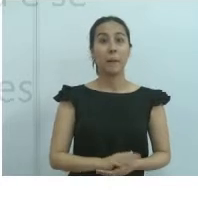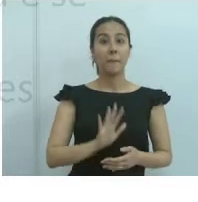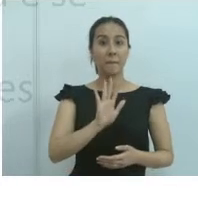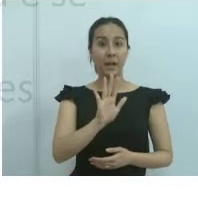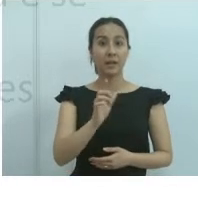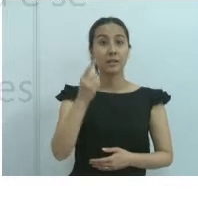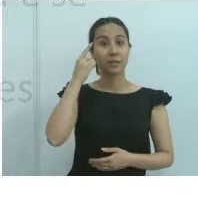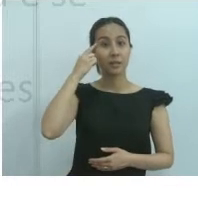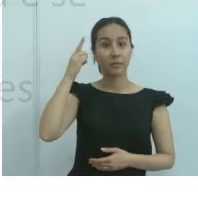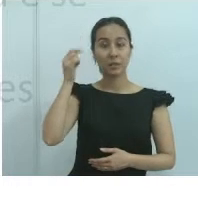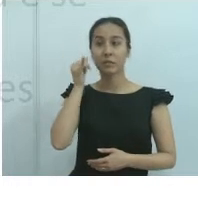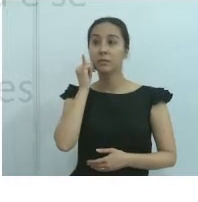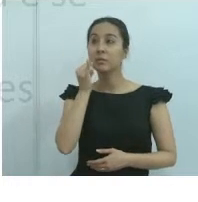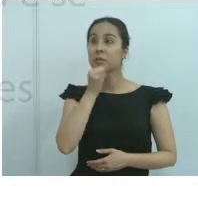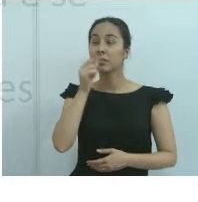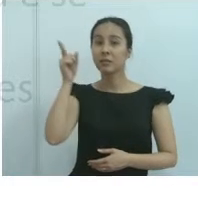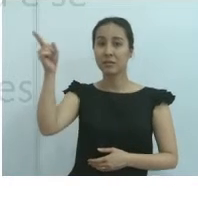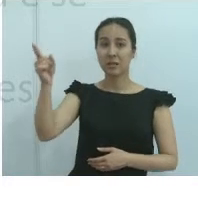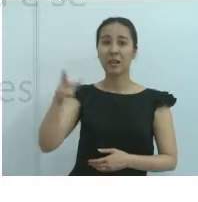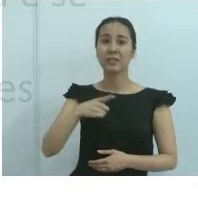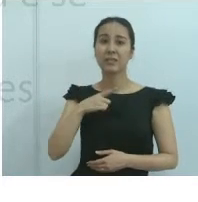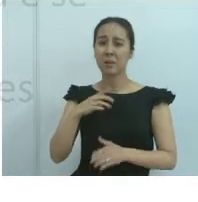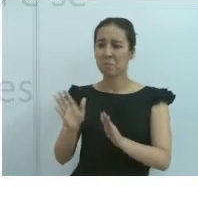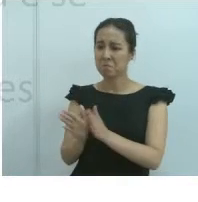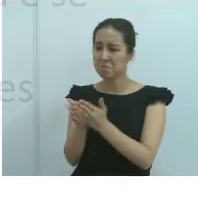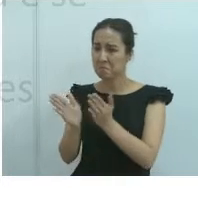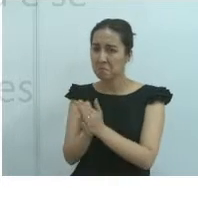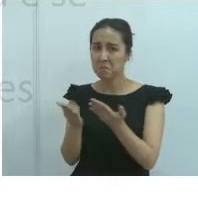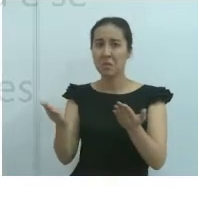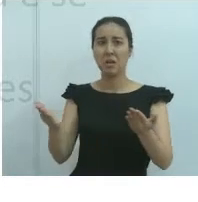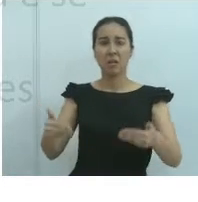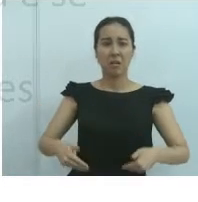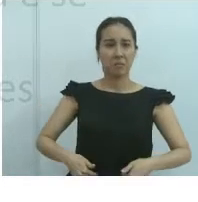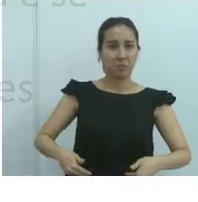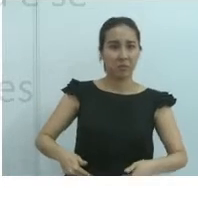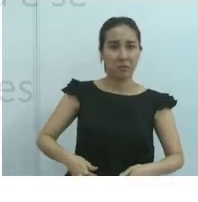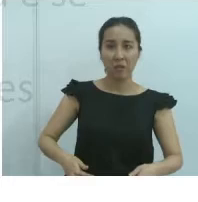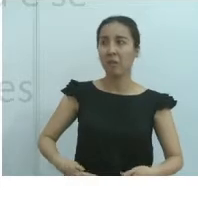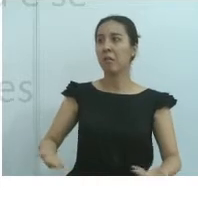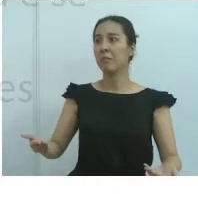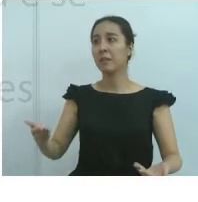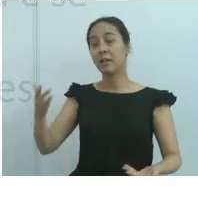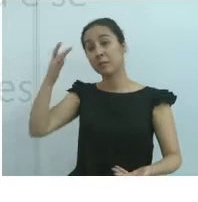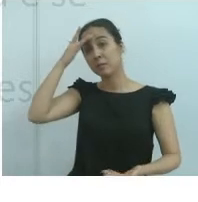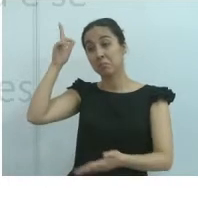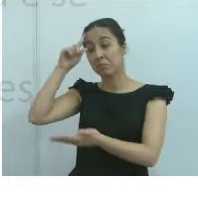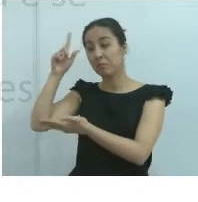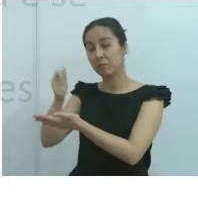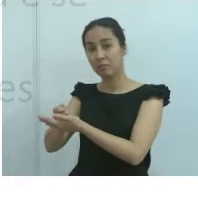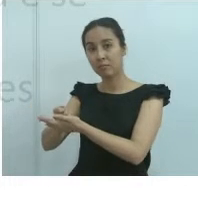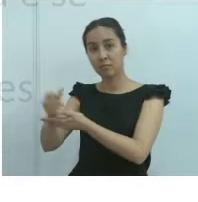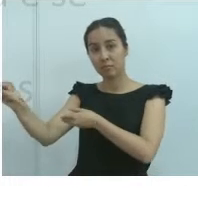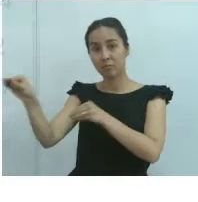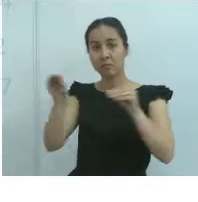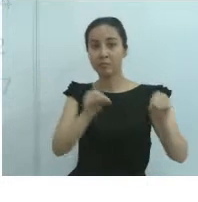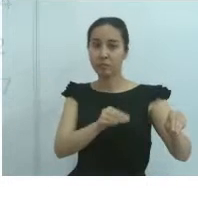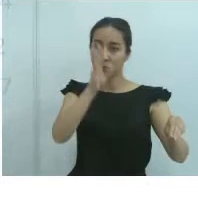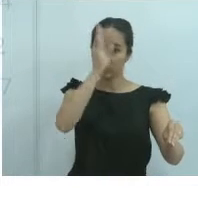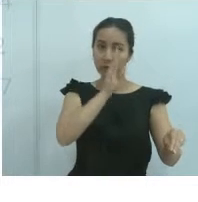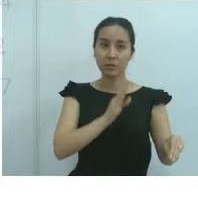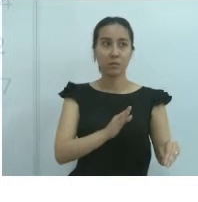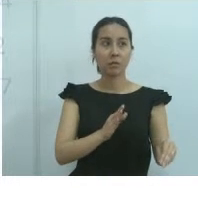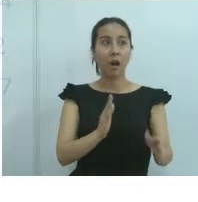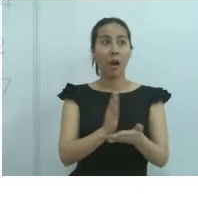ansiedade ea curiosidade a necessidade de juntar e fazer o pessoal chegar pra cá aqui há alguns números